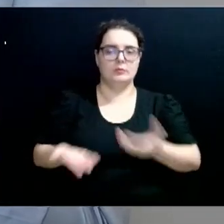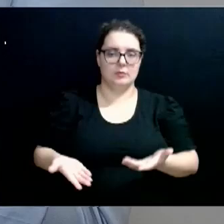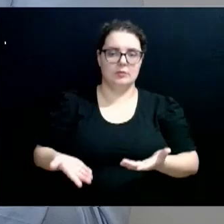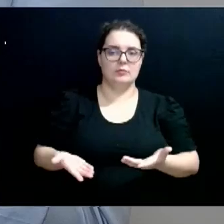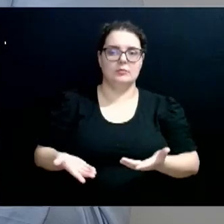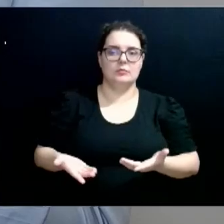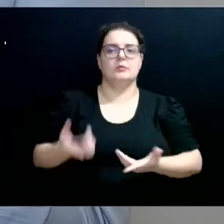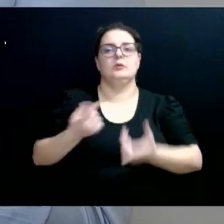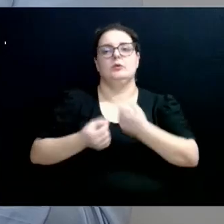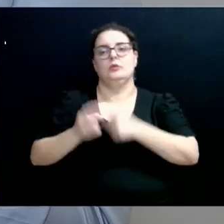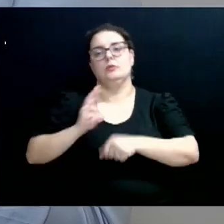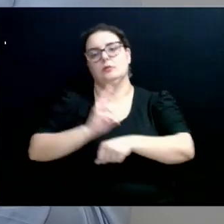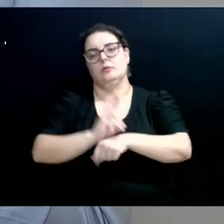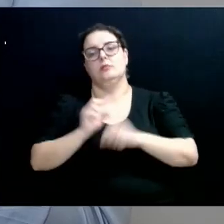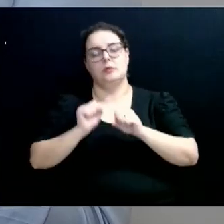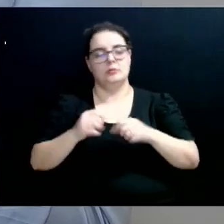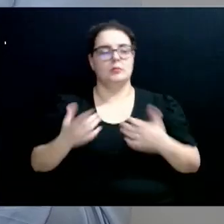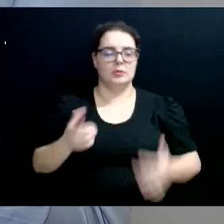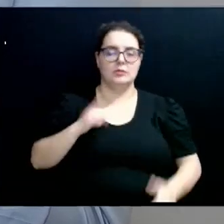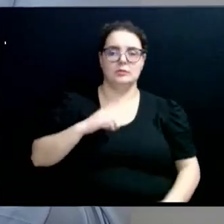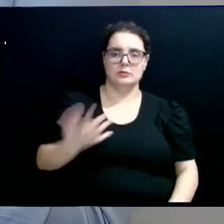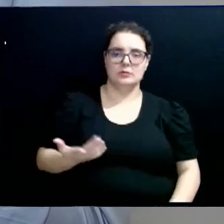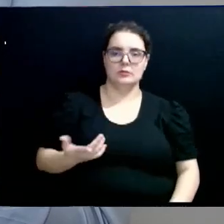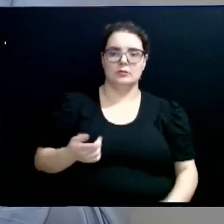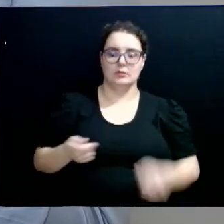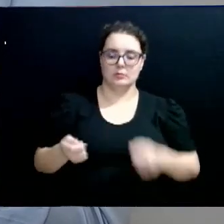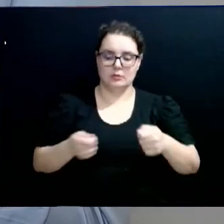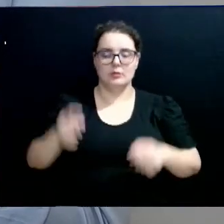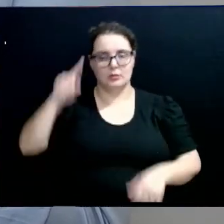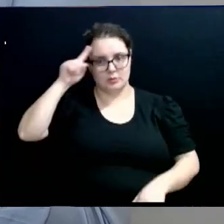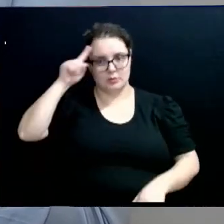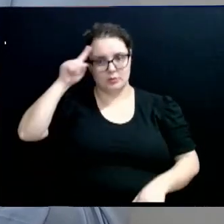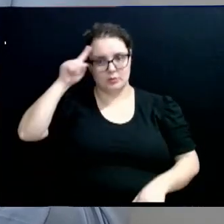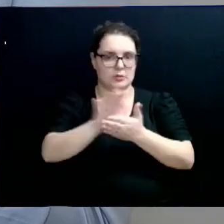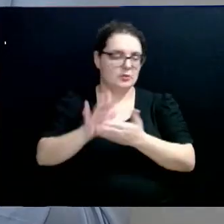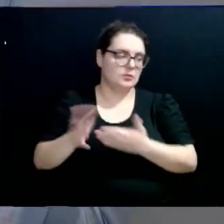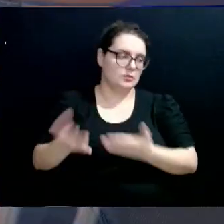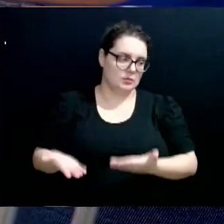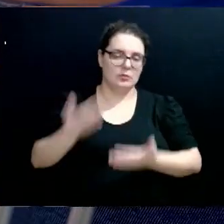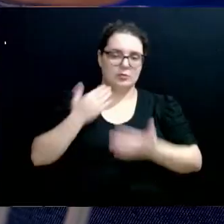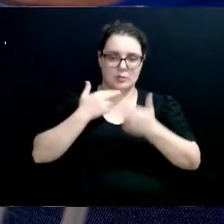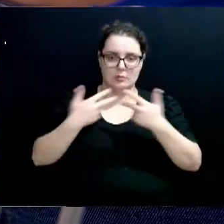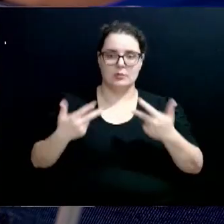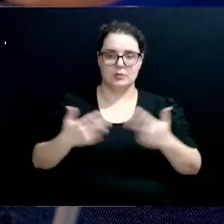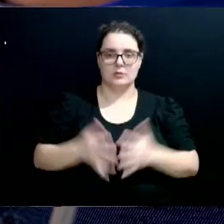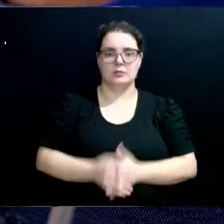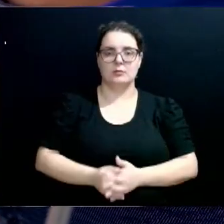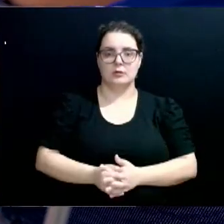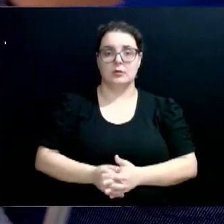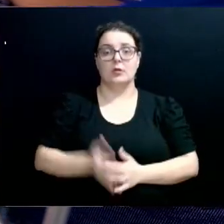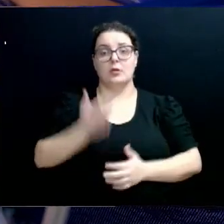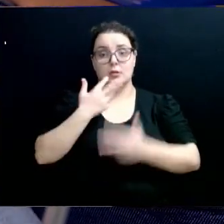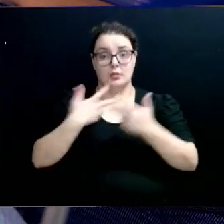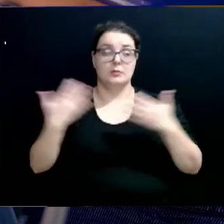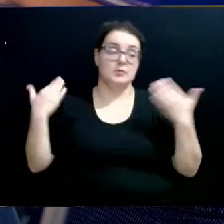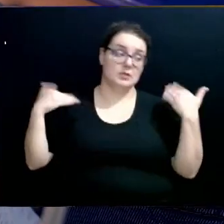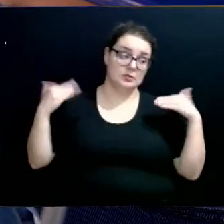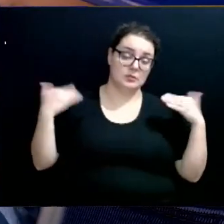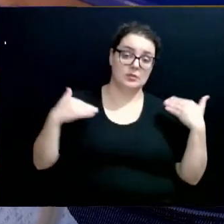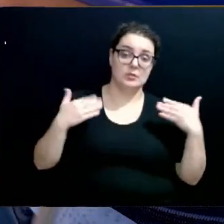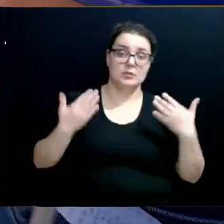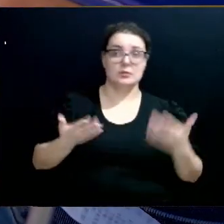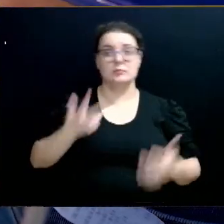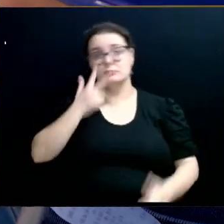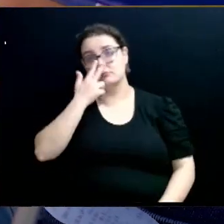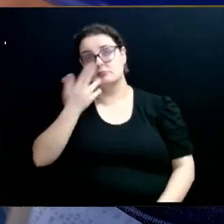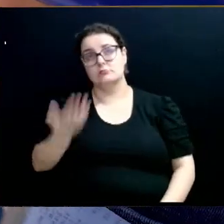organizar minimamente com recursos para que possa ter ali dosado durante o dia os gastos com a alimentação. Alimentação e passeio,